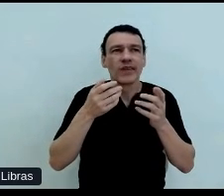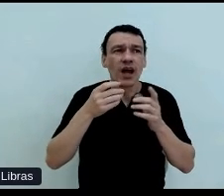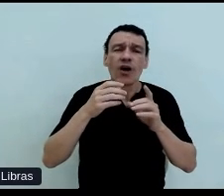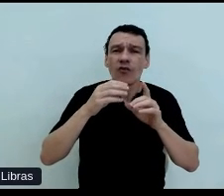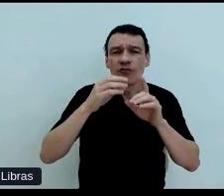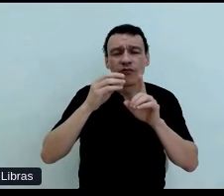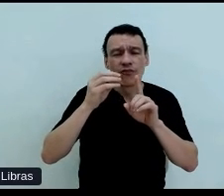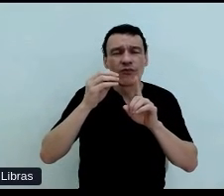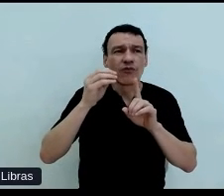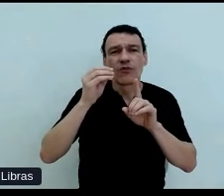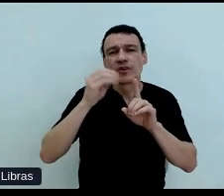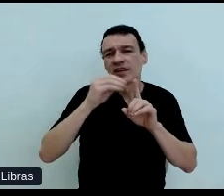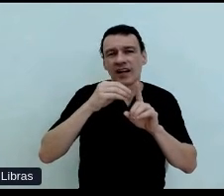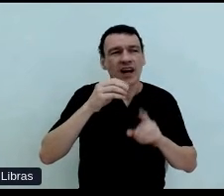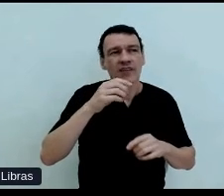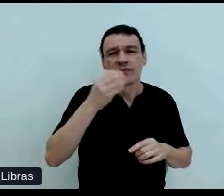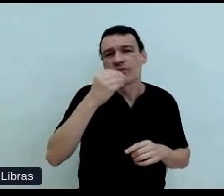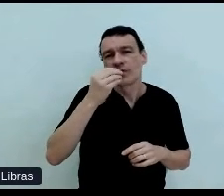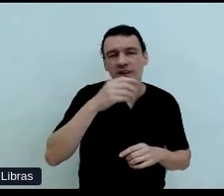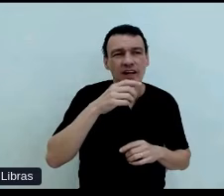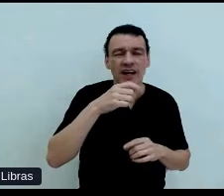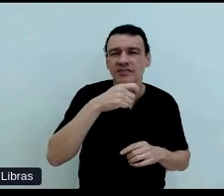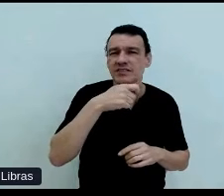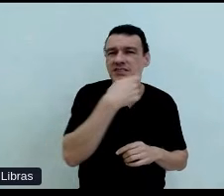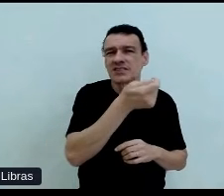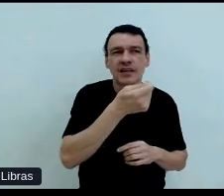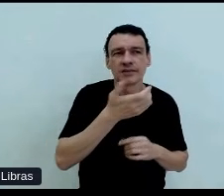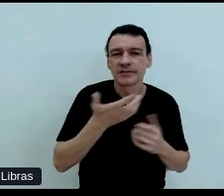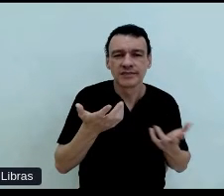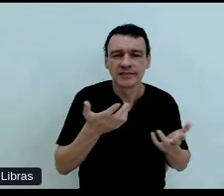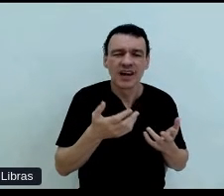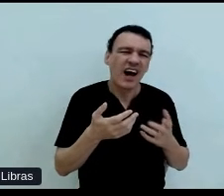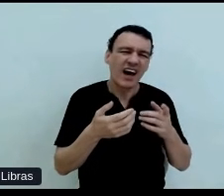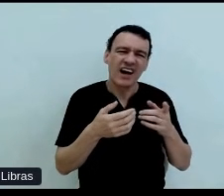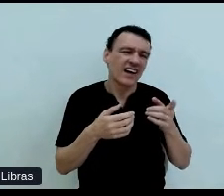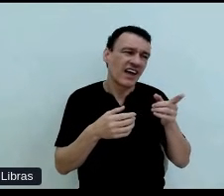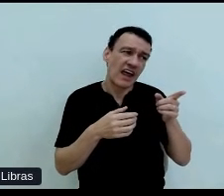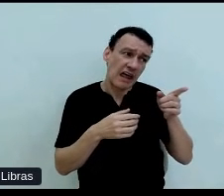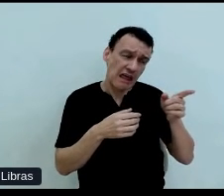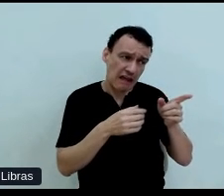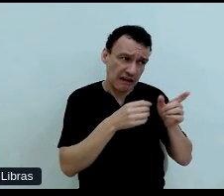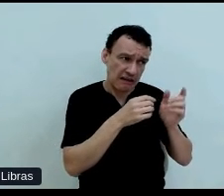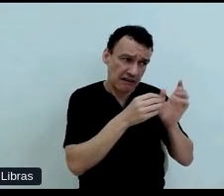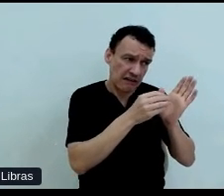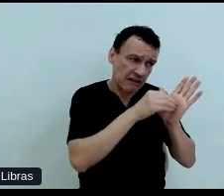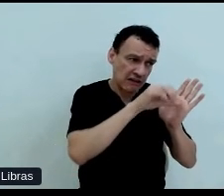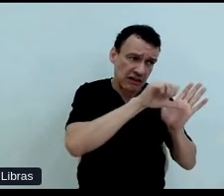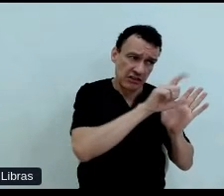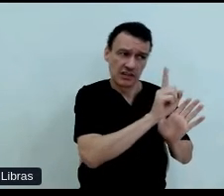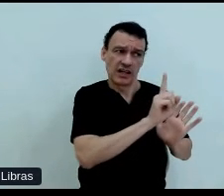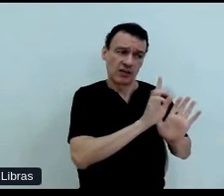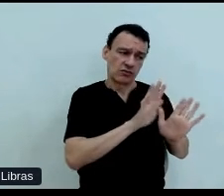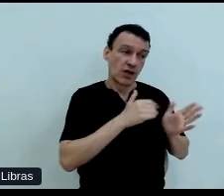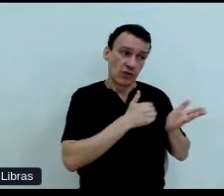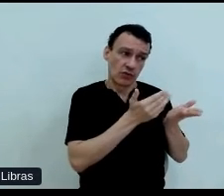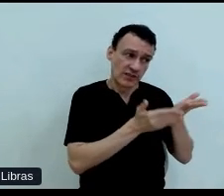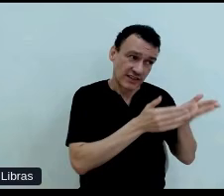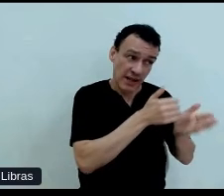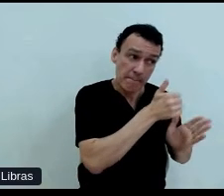não quer dizer que uma pessoa com deficiência ou uma pessoa com qualquer outra diferença, ela seja uma